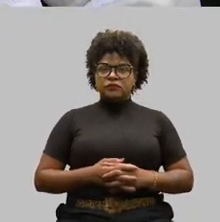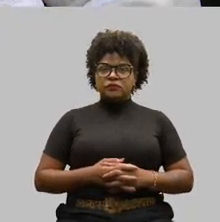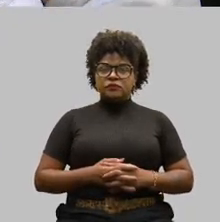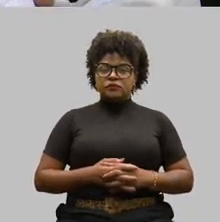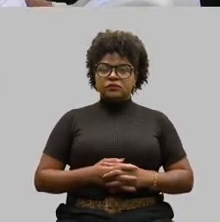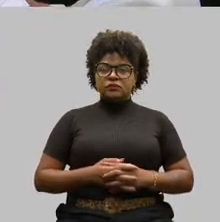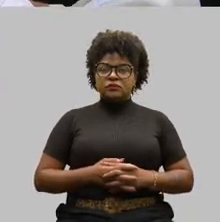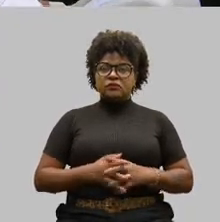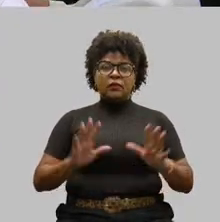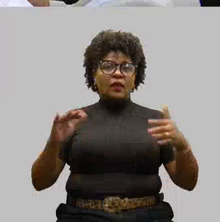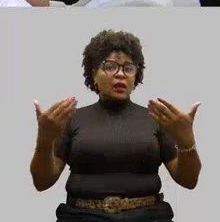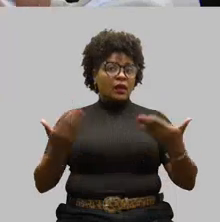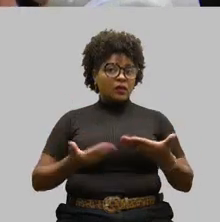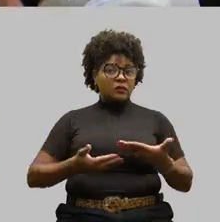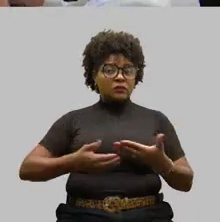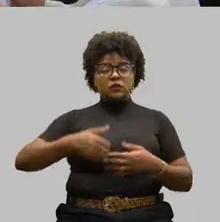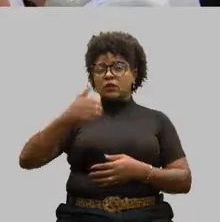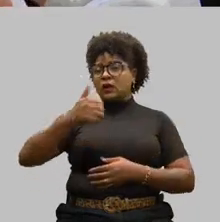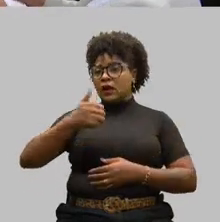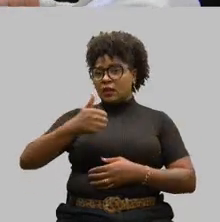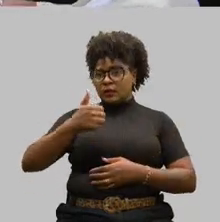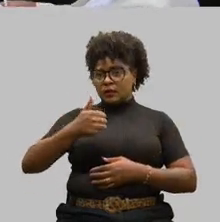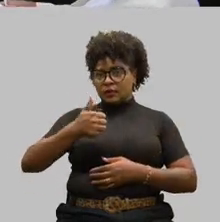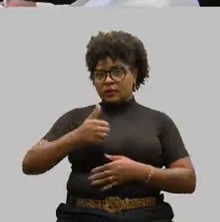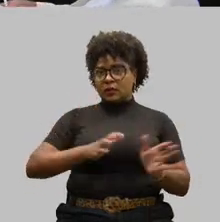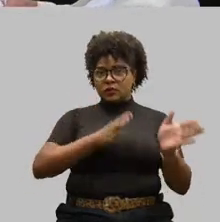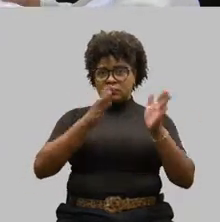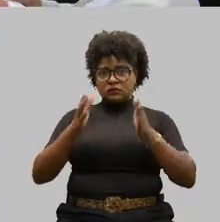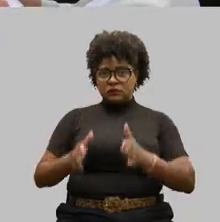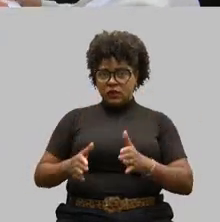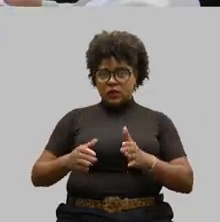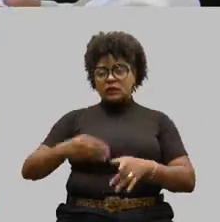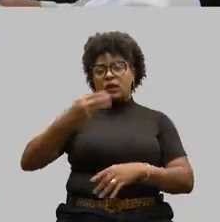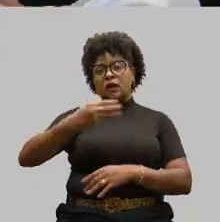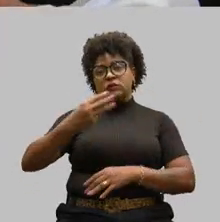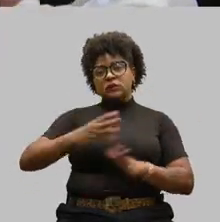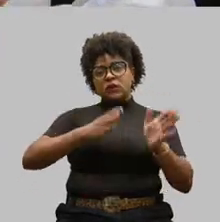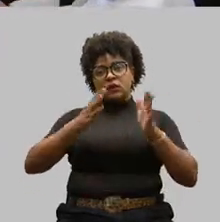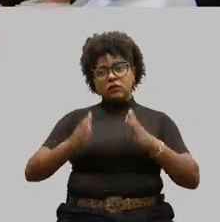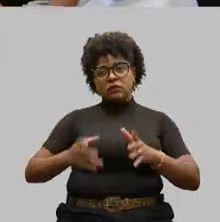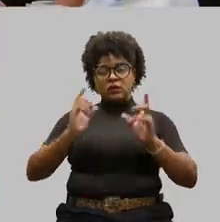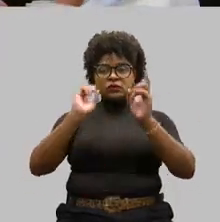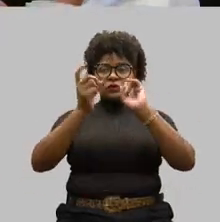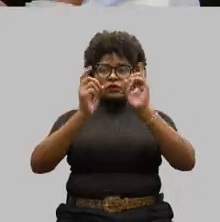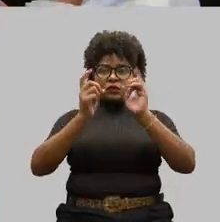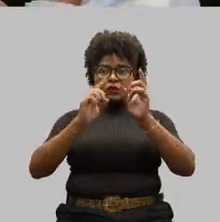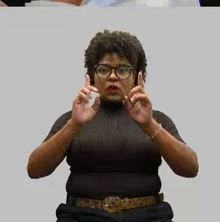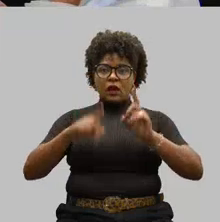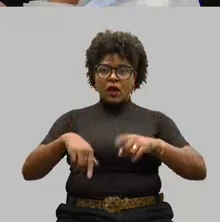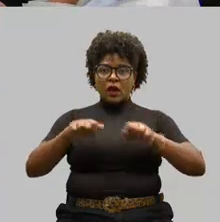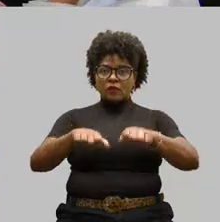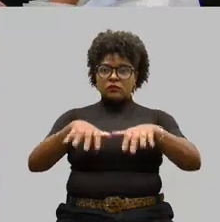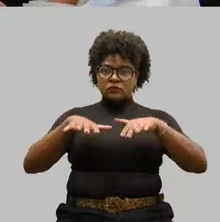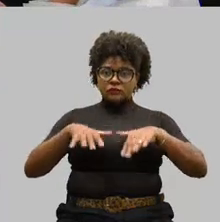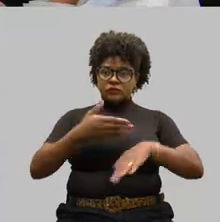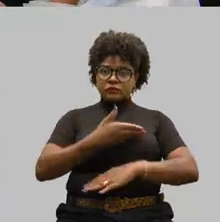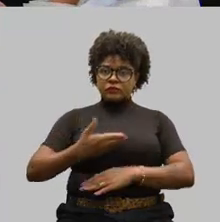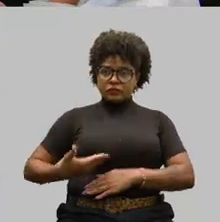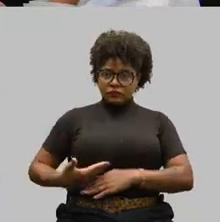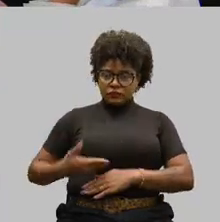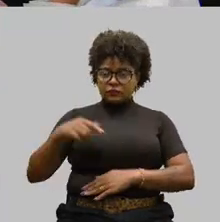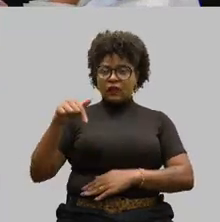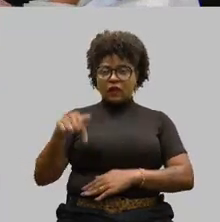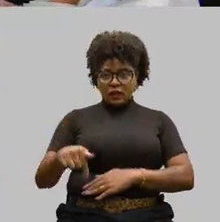passa-se a primeira fase da terceira parte da reunião que compreende a audiência pública esta audiência